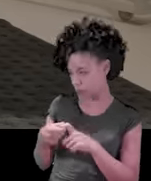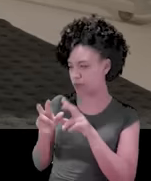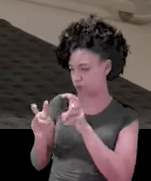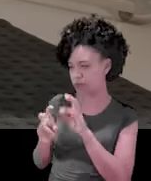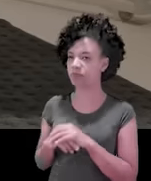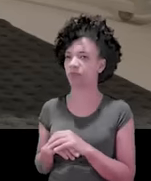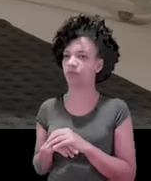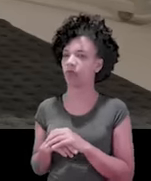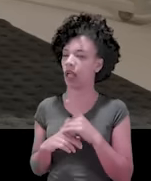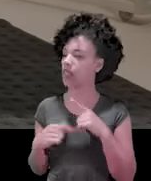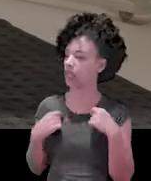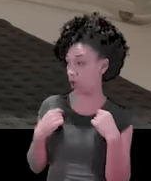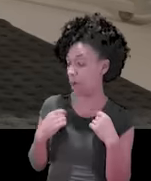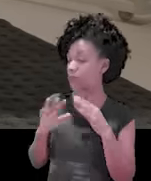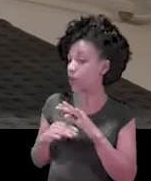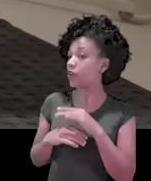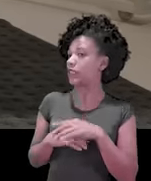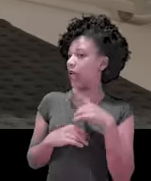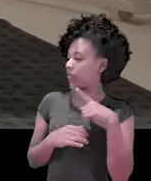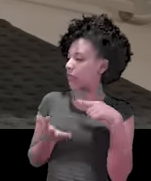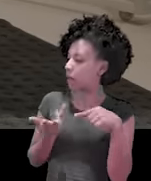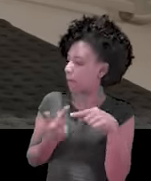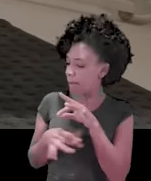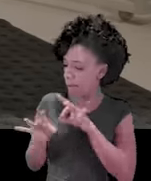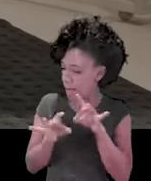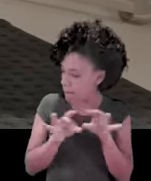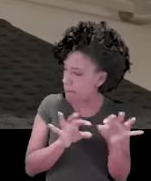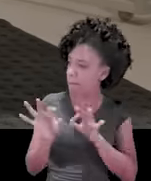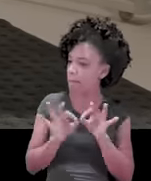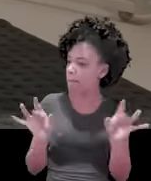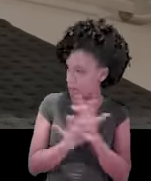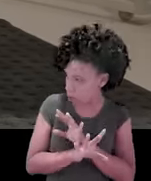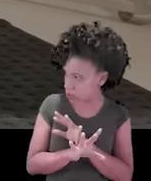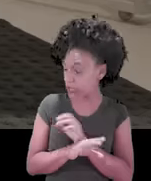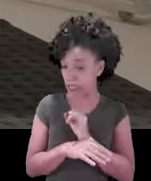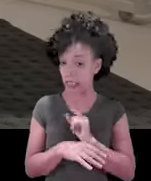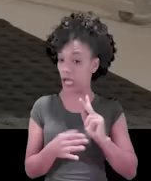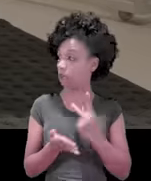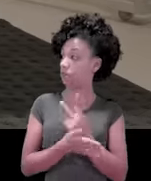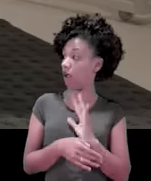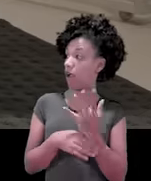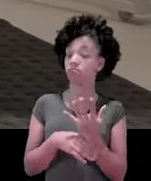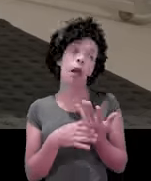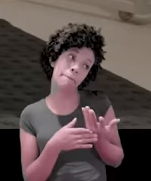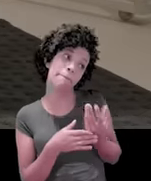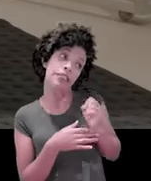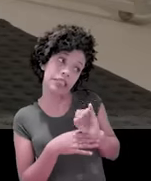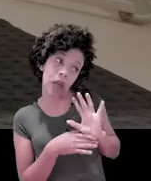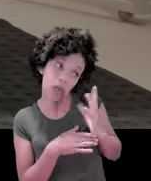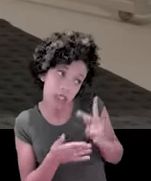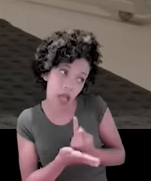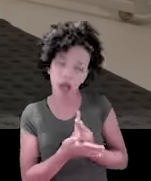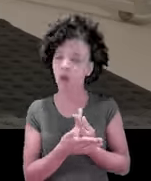então consegui está falando da roupa tal você leva coisas Preparadas para tipo se dar uma situação errado a realidade né